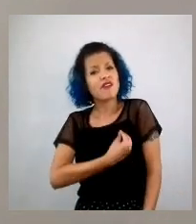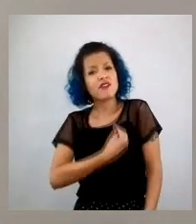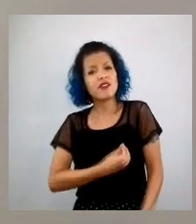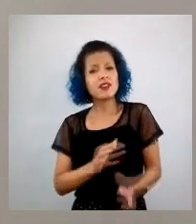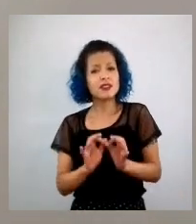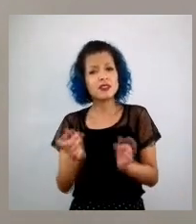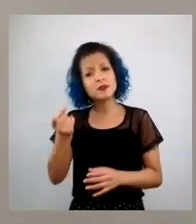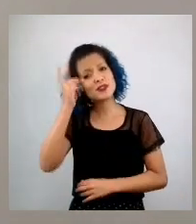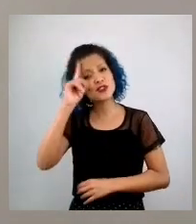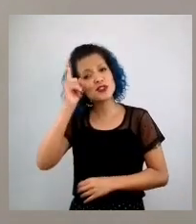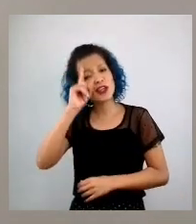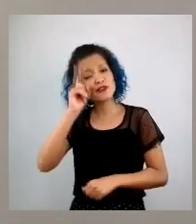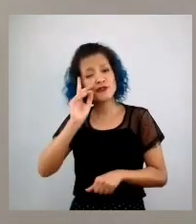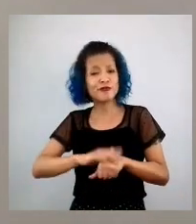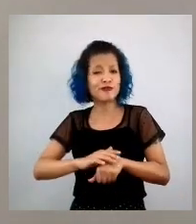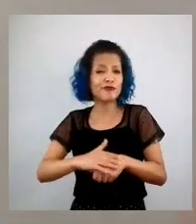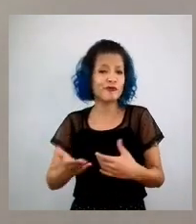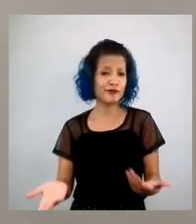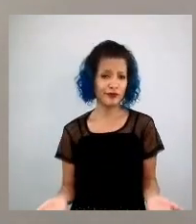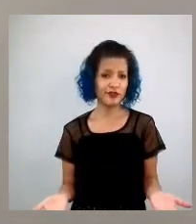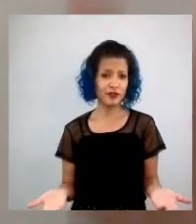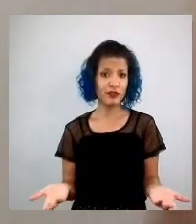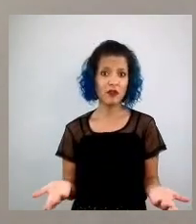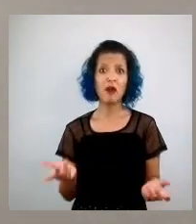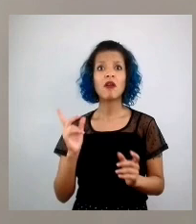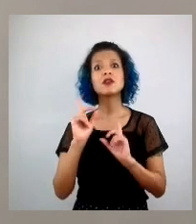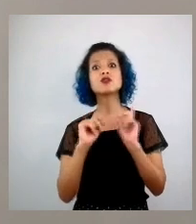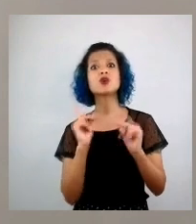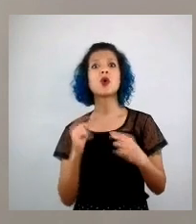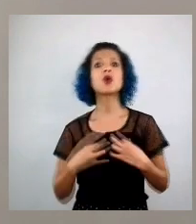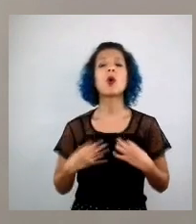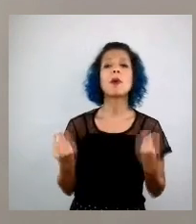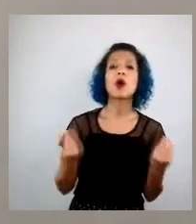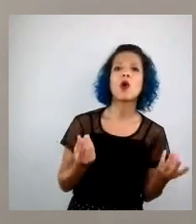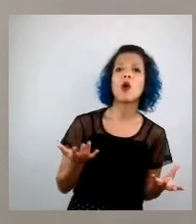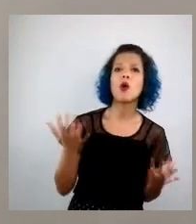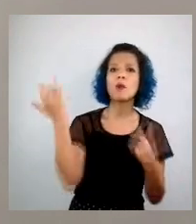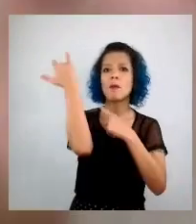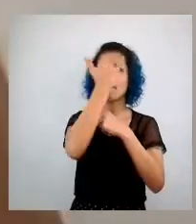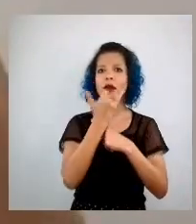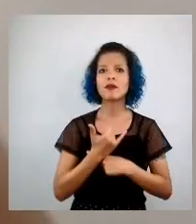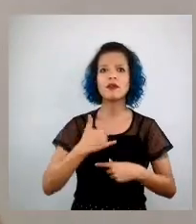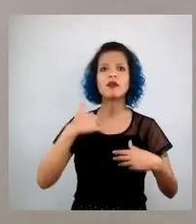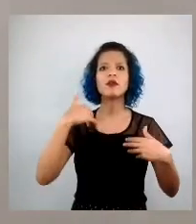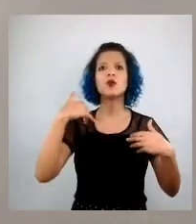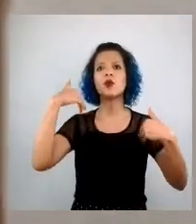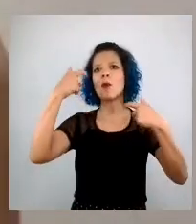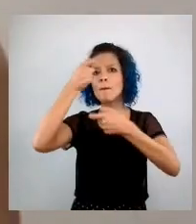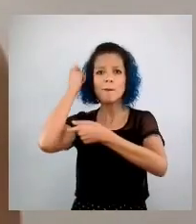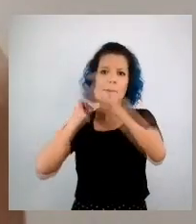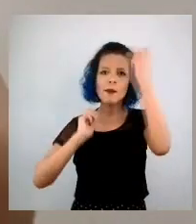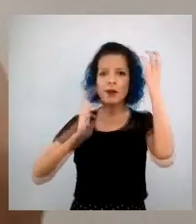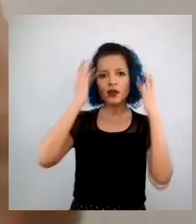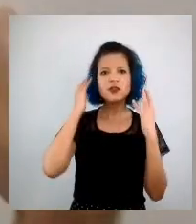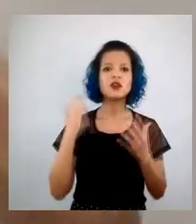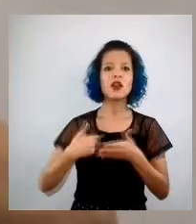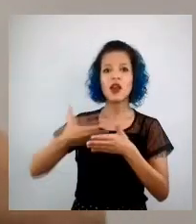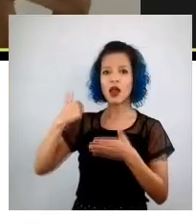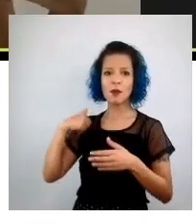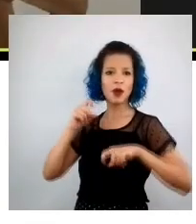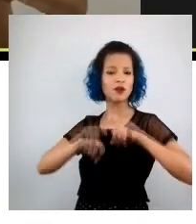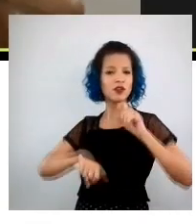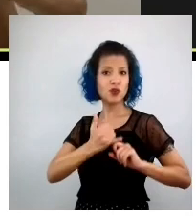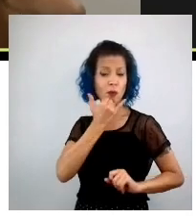dia. Como que eu escolho roupa, como que eu me maquio, como que eu pintio o cabelo. Até como eu transava, desculpa o termo, as pessoas